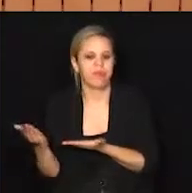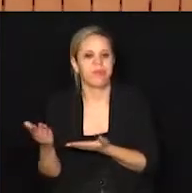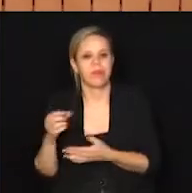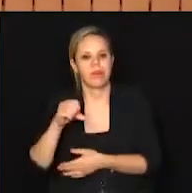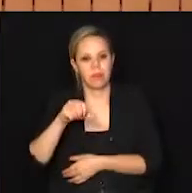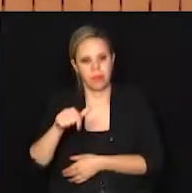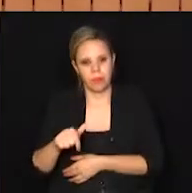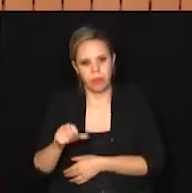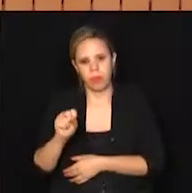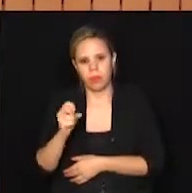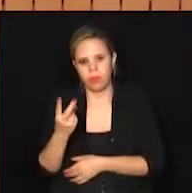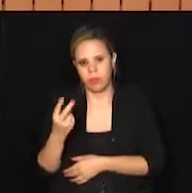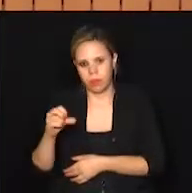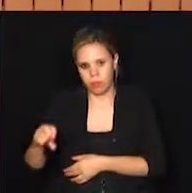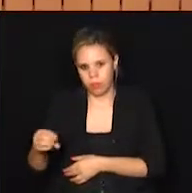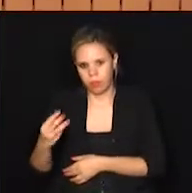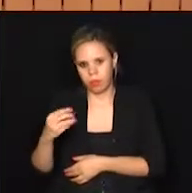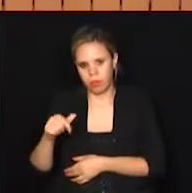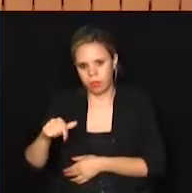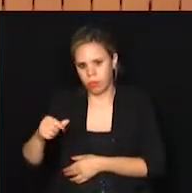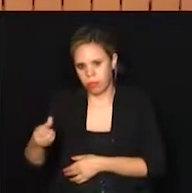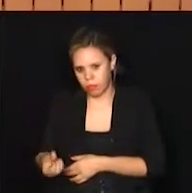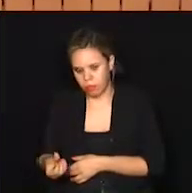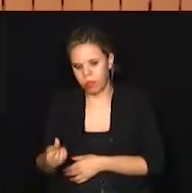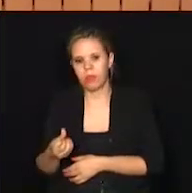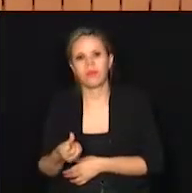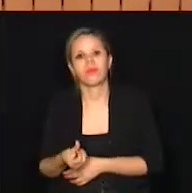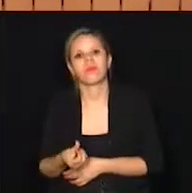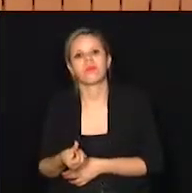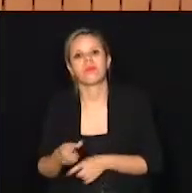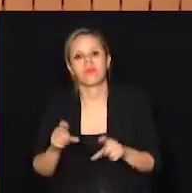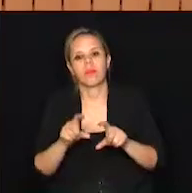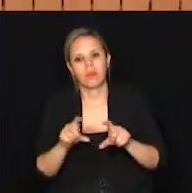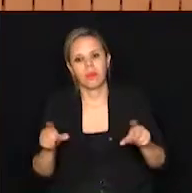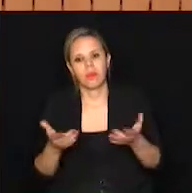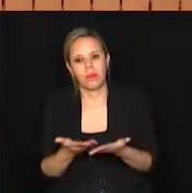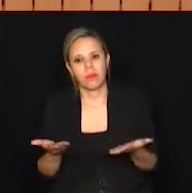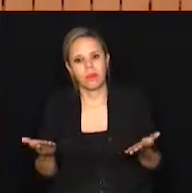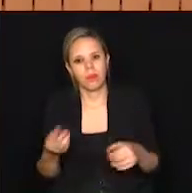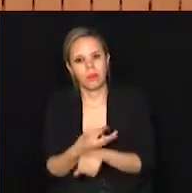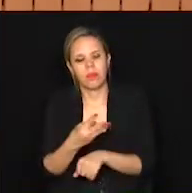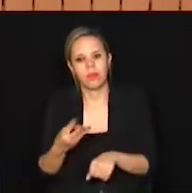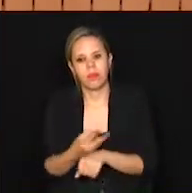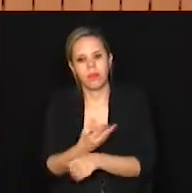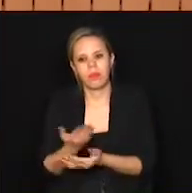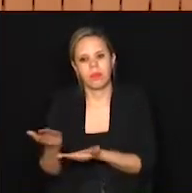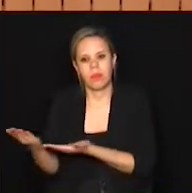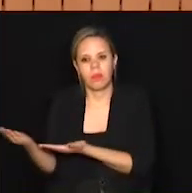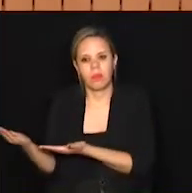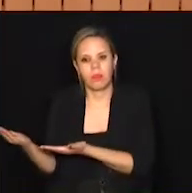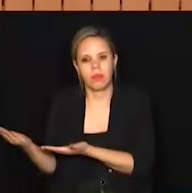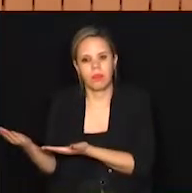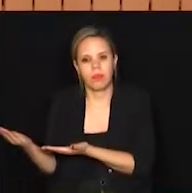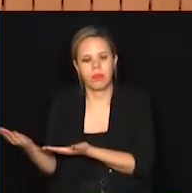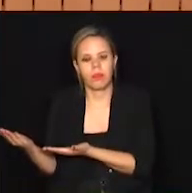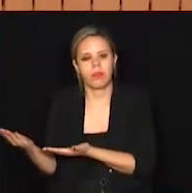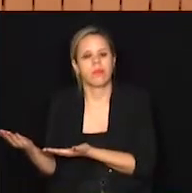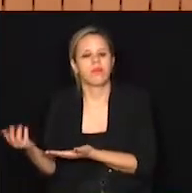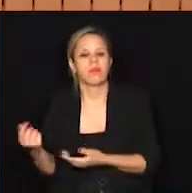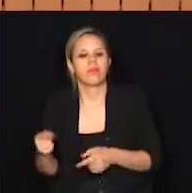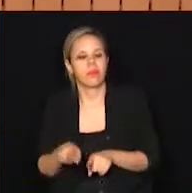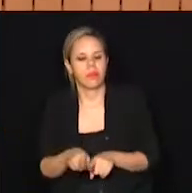978 29 3776. Então, esse WhatsApp está à disposição aí de vocês. E, além